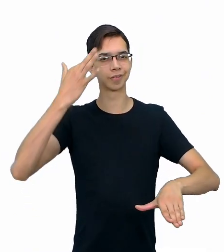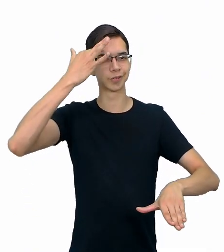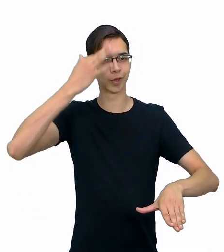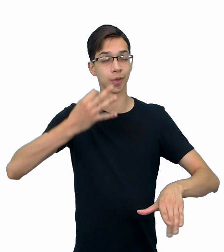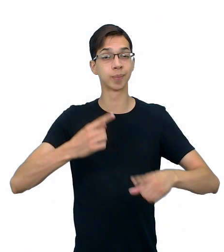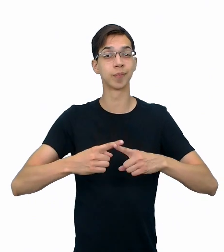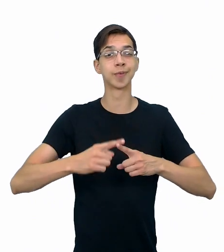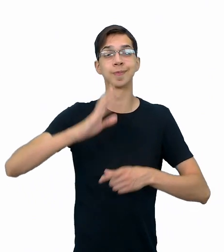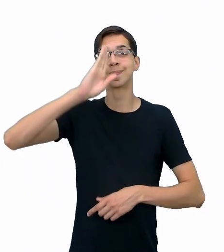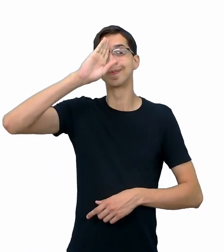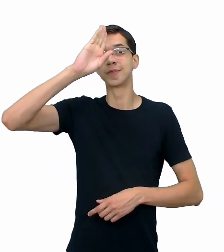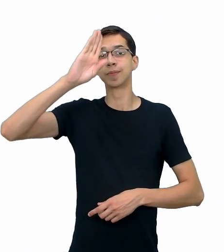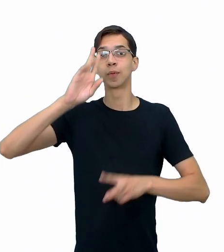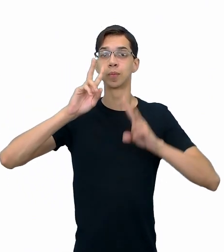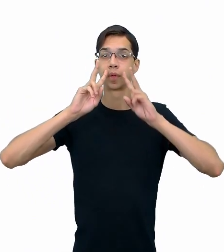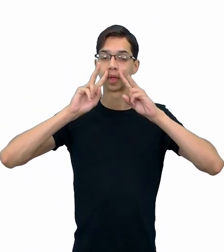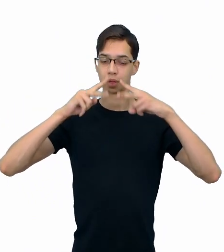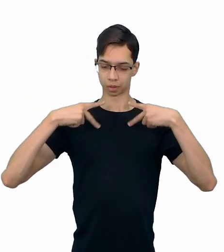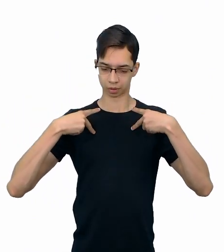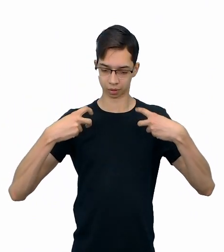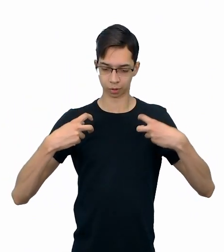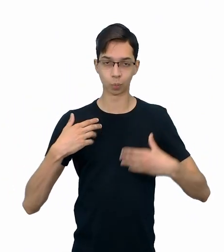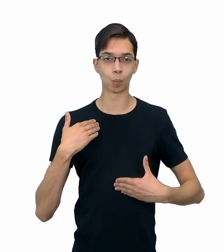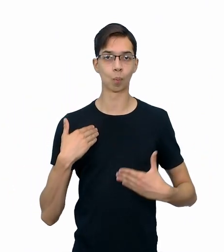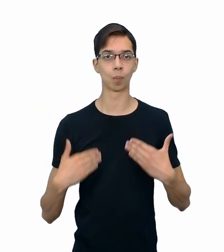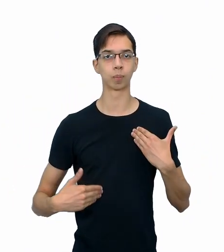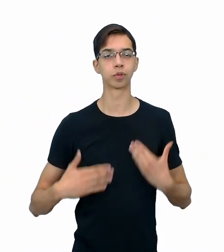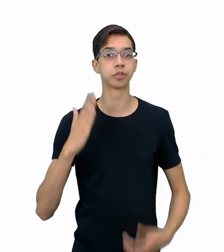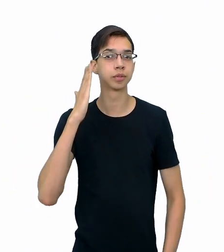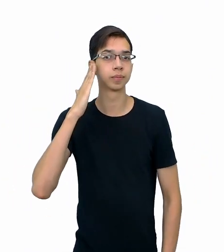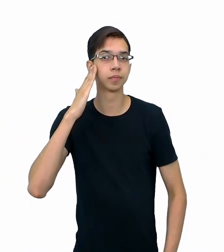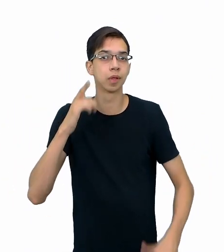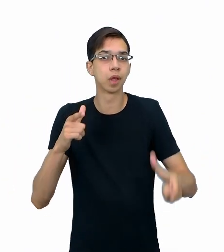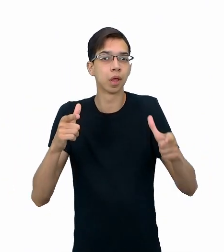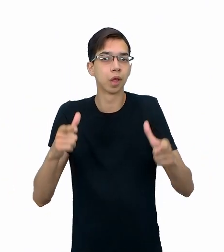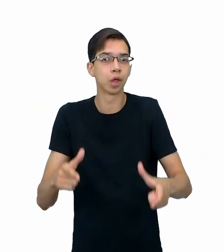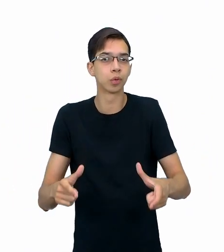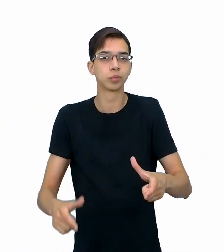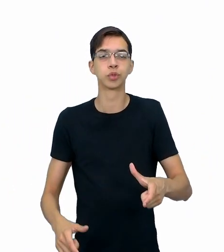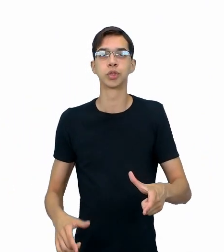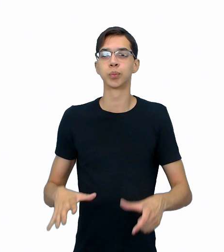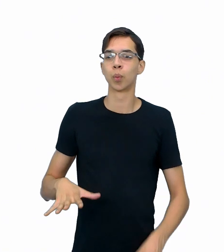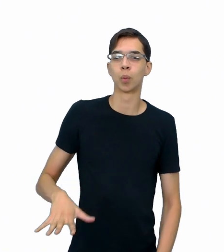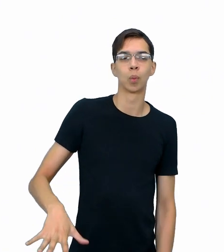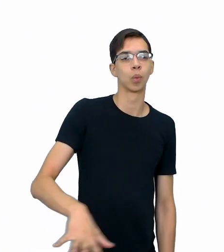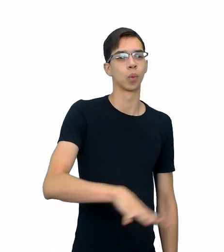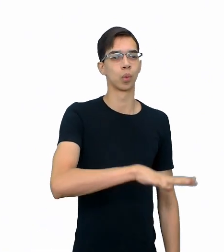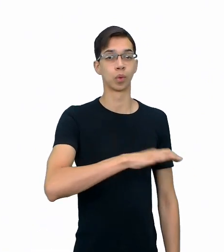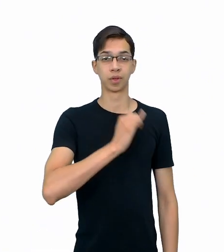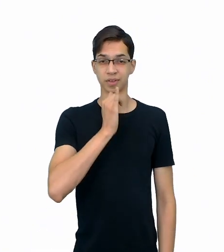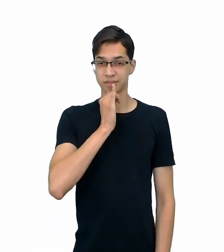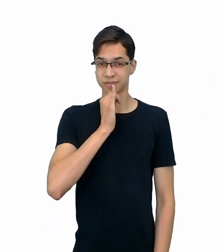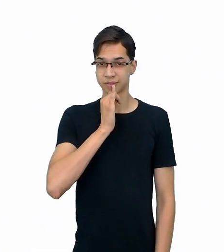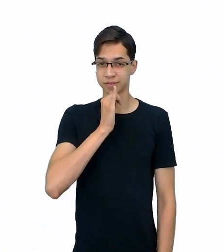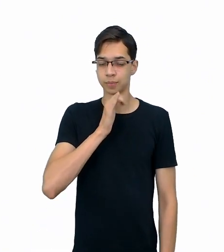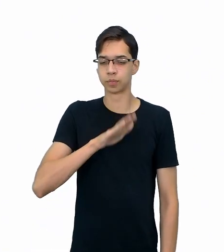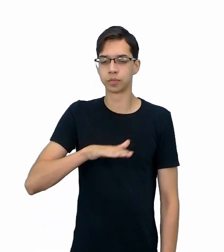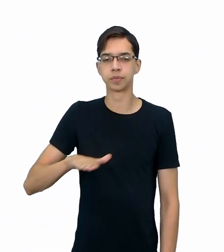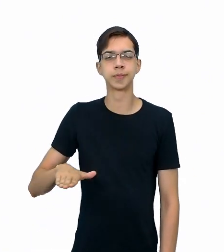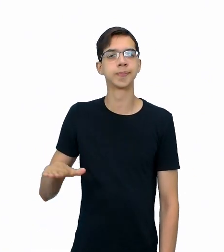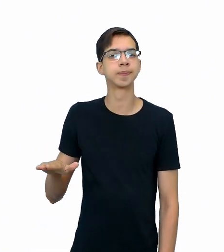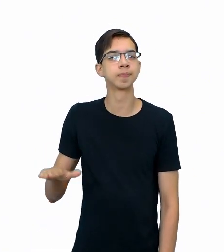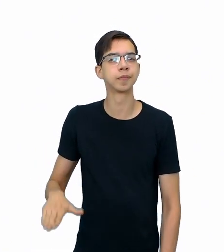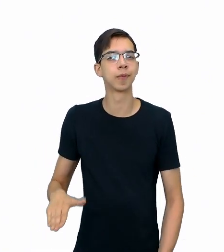se orientar espacialmente. Por exemplo, quando uma criança ela é pequena e quer pegar um brinquedo, ela